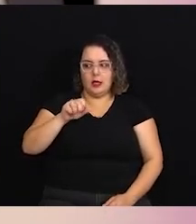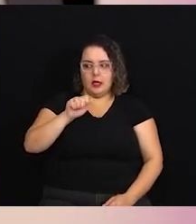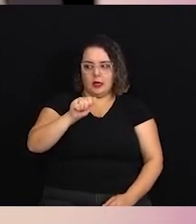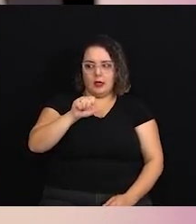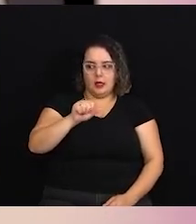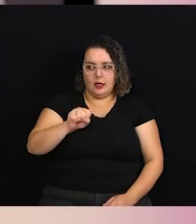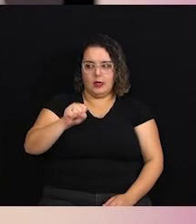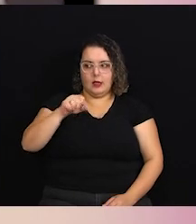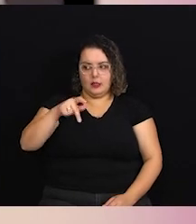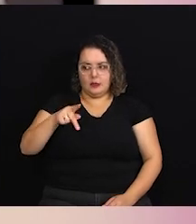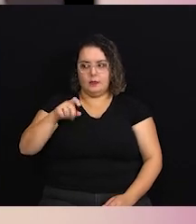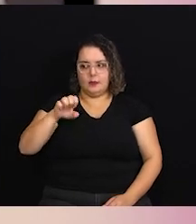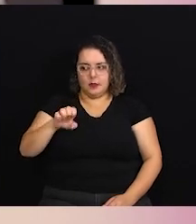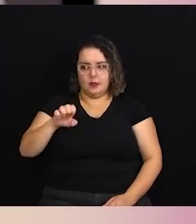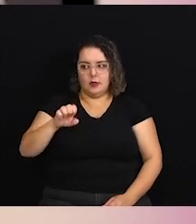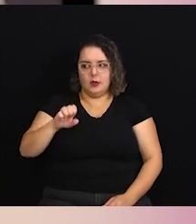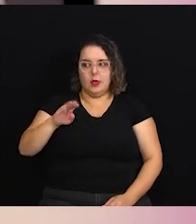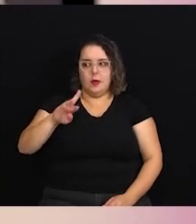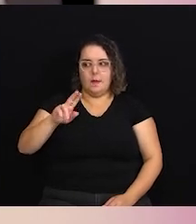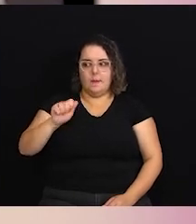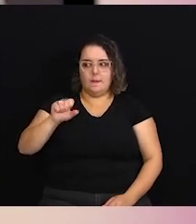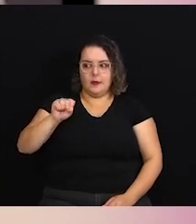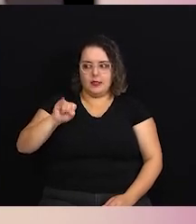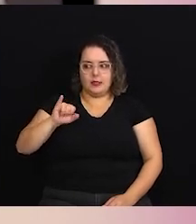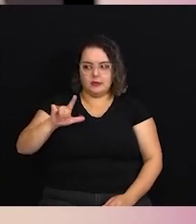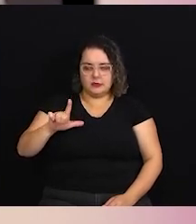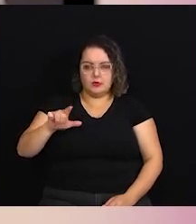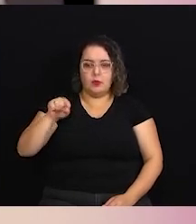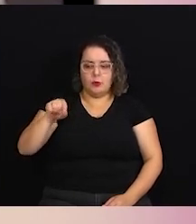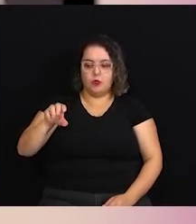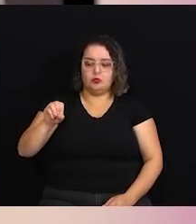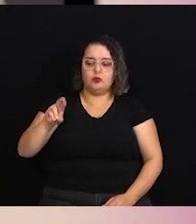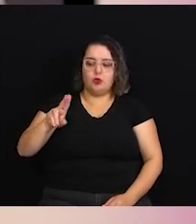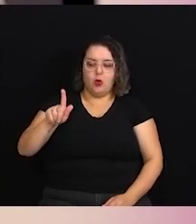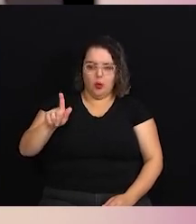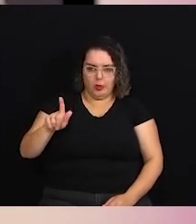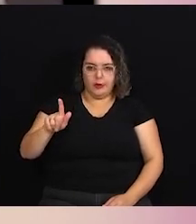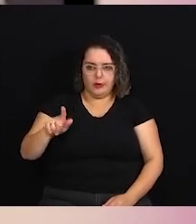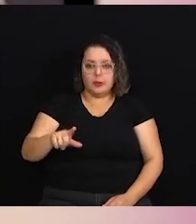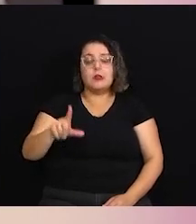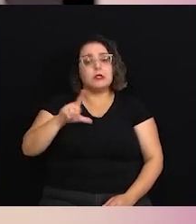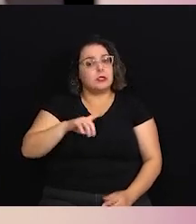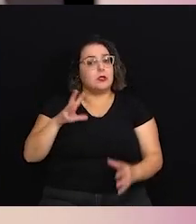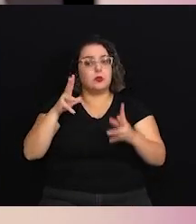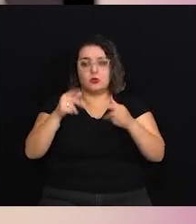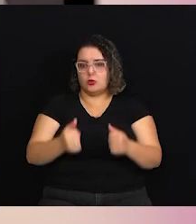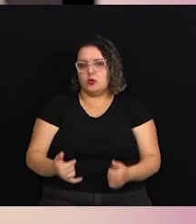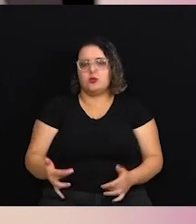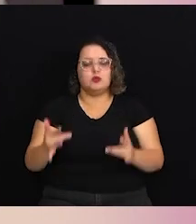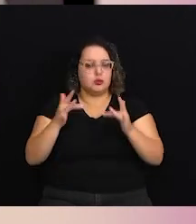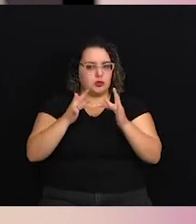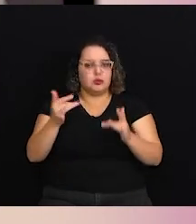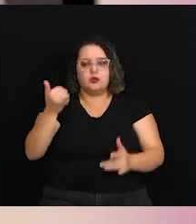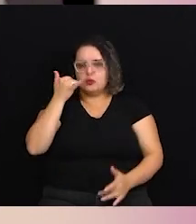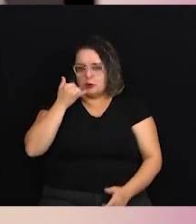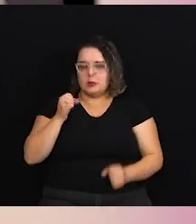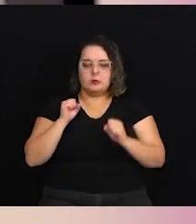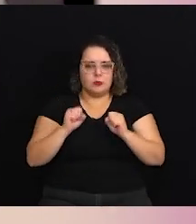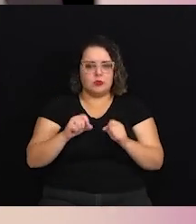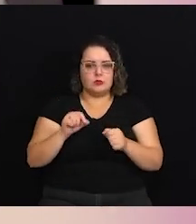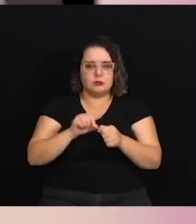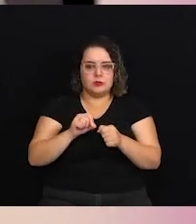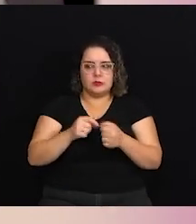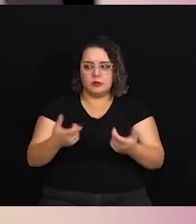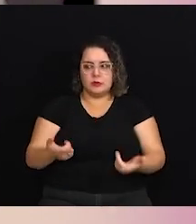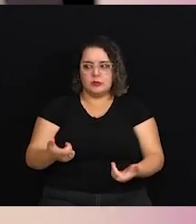www.azbrasil.com.br aesp brasil.org né E lá tem todos os contatos que se podem fazer